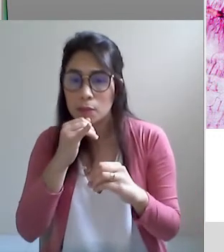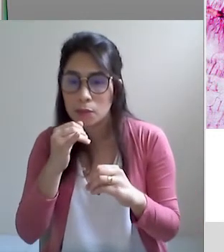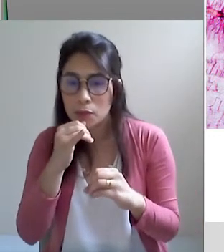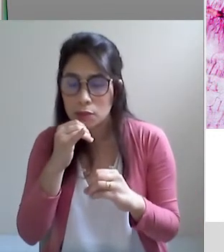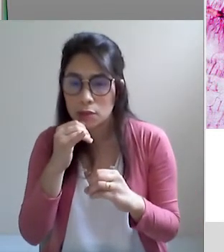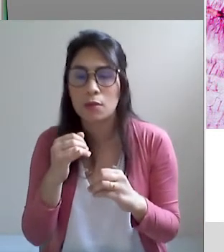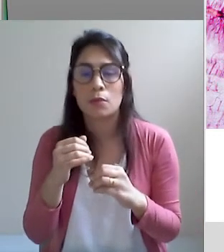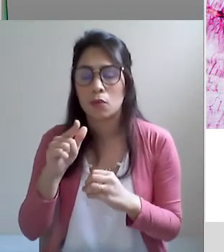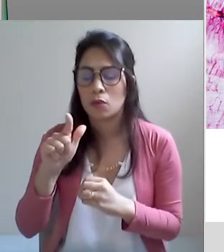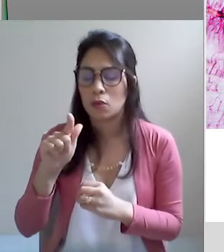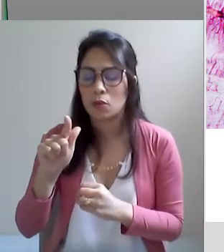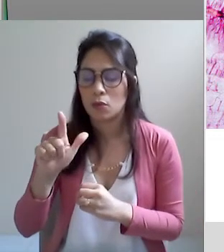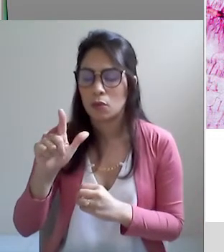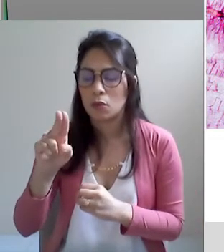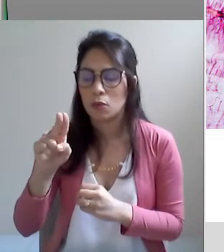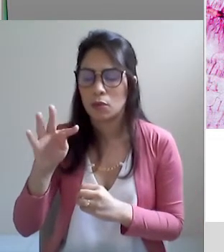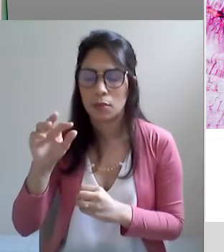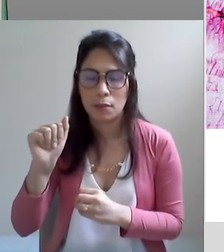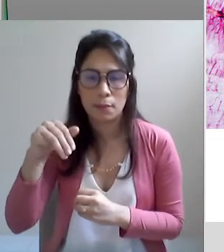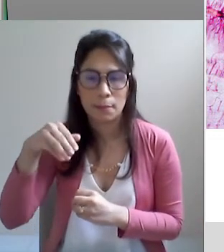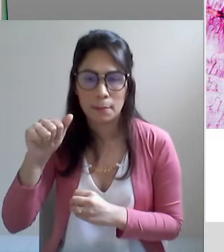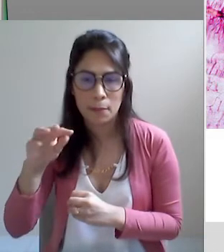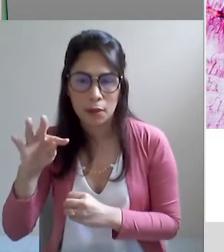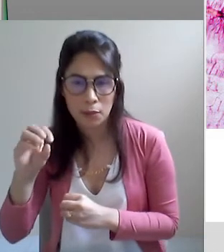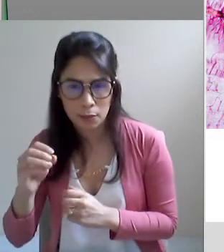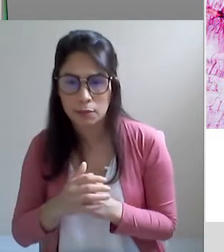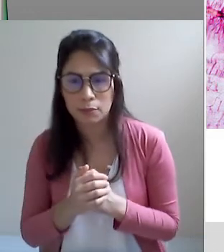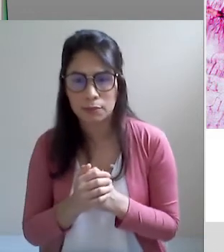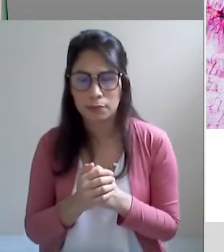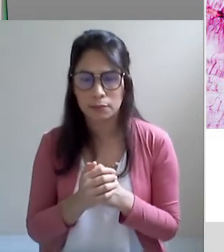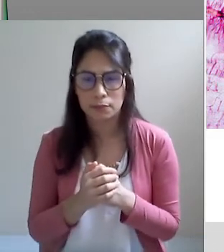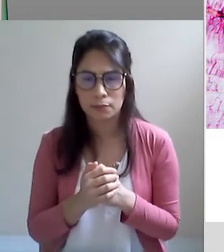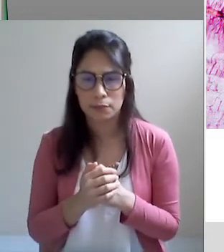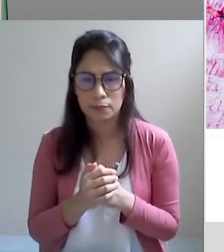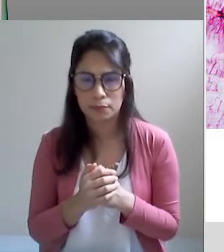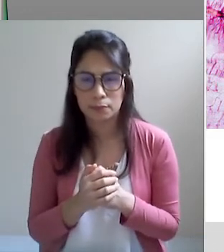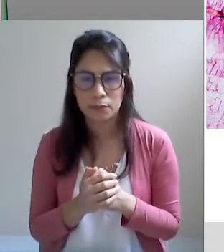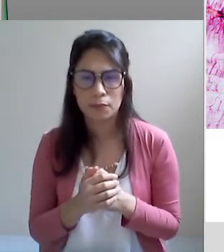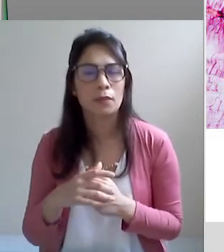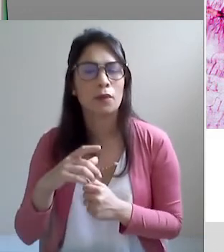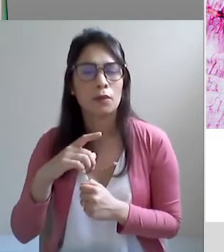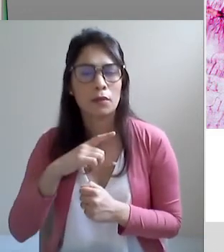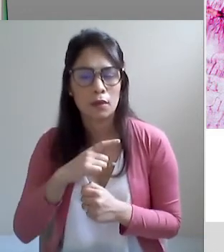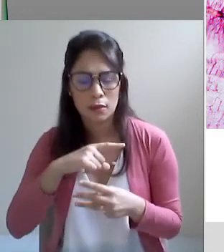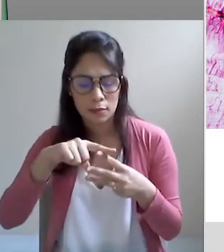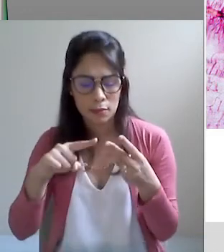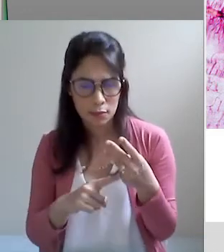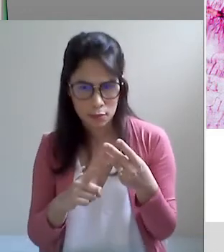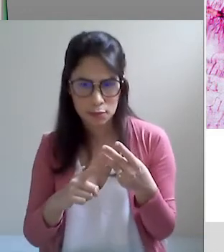é mediada por moléculas de sinalização, como o óxido nítrico e o glutamato.